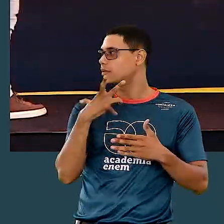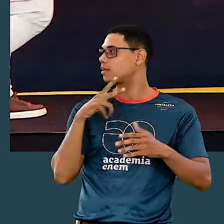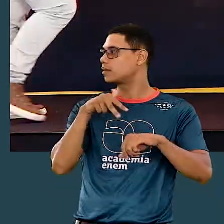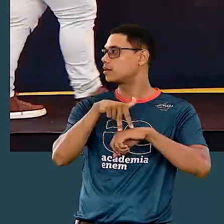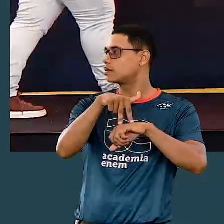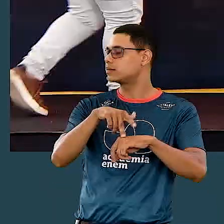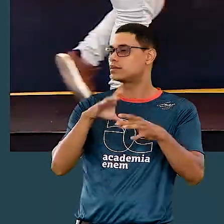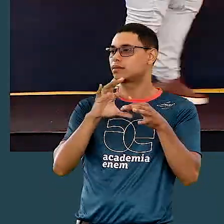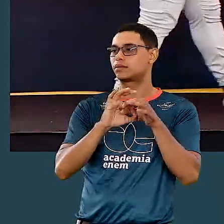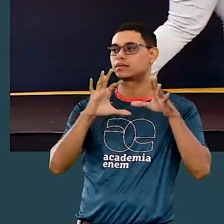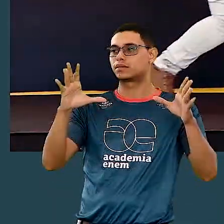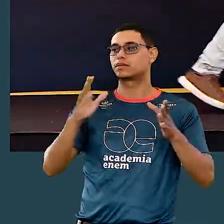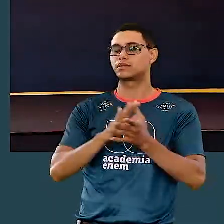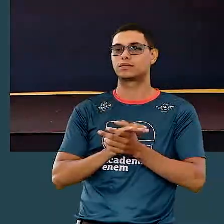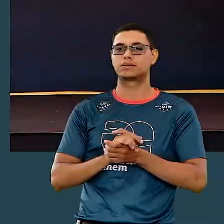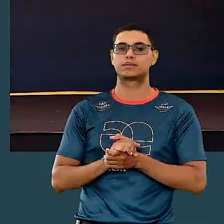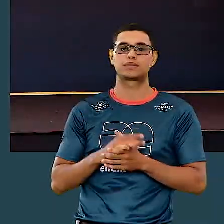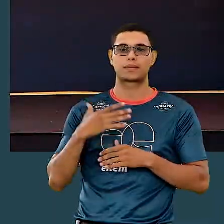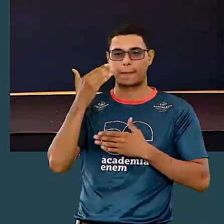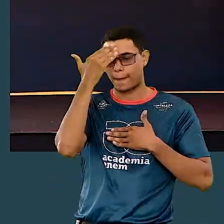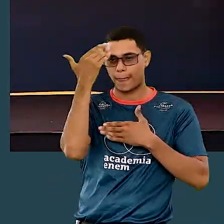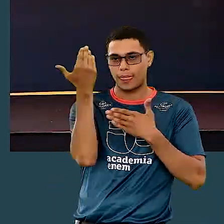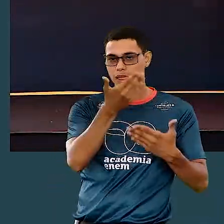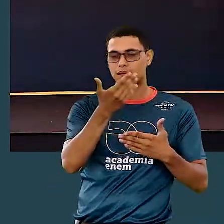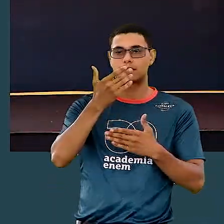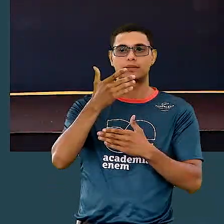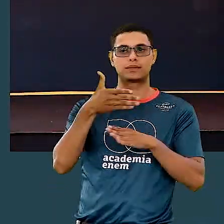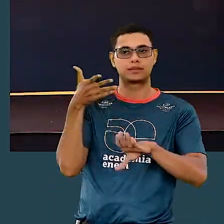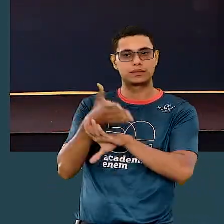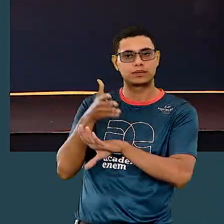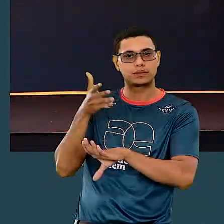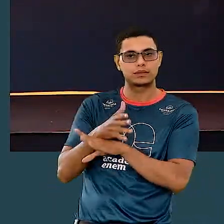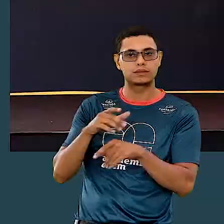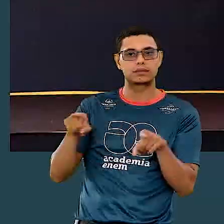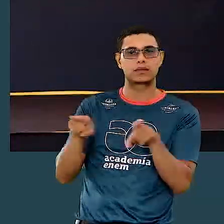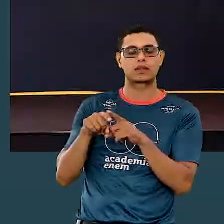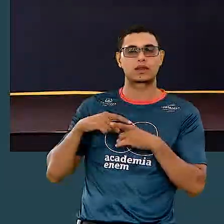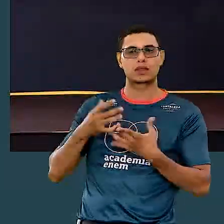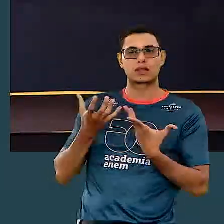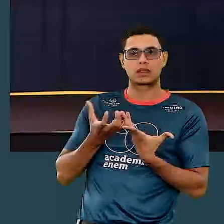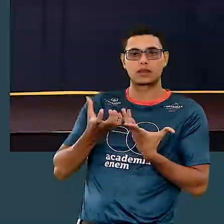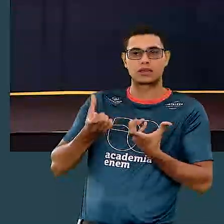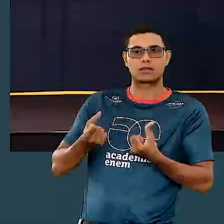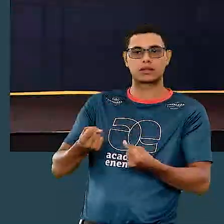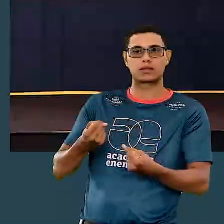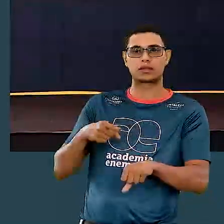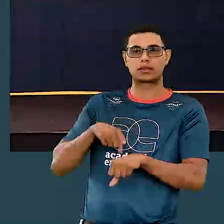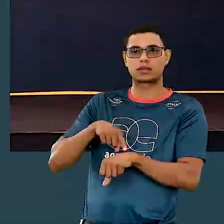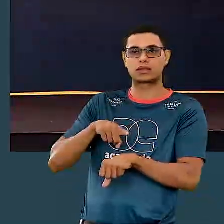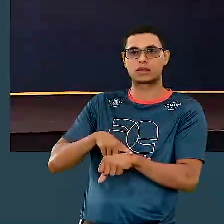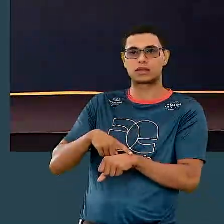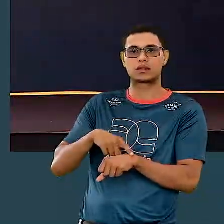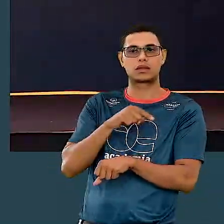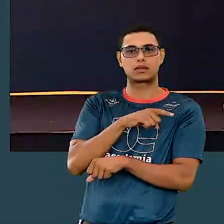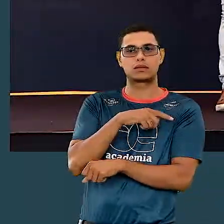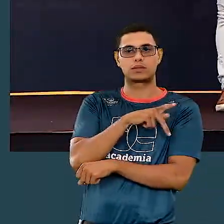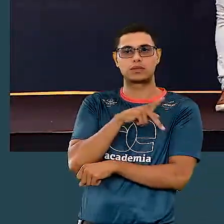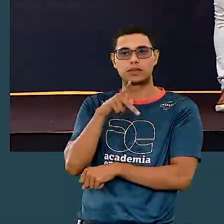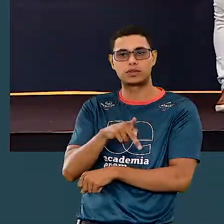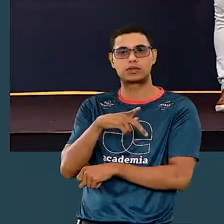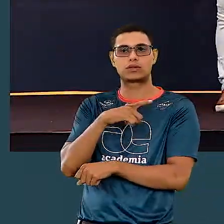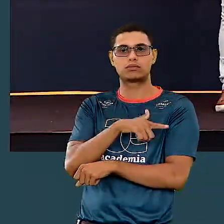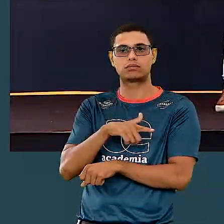Muito obrigado aí, muito obrigado pela participação, muito obrigado pela disponibilidade do seu tempo. Professor que tem uma jornada de luta,